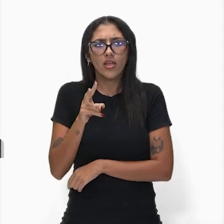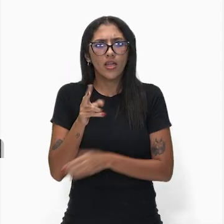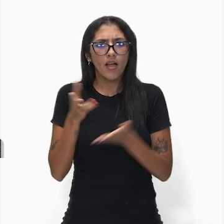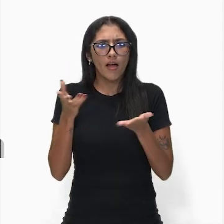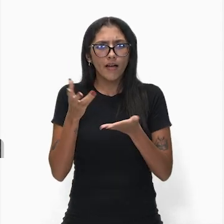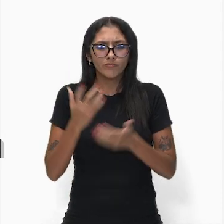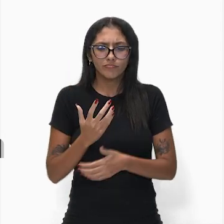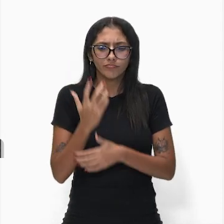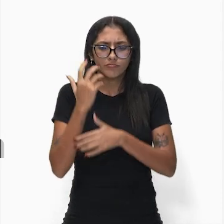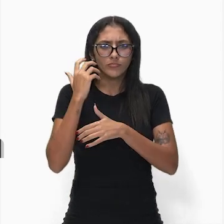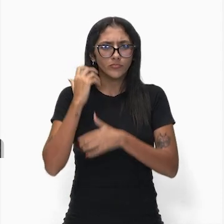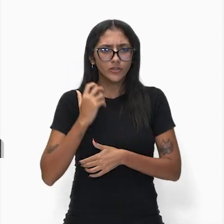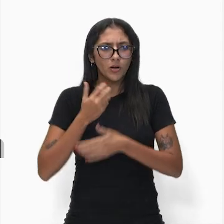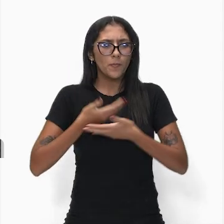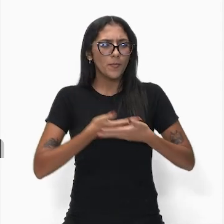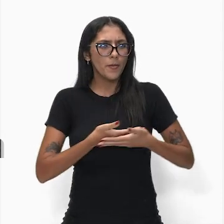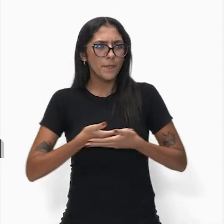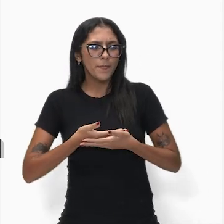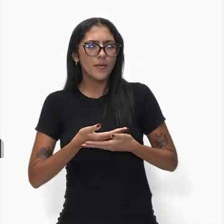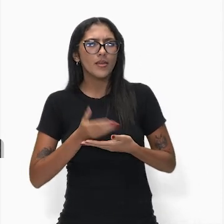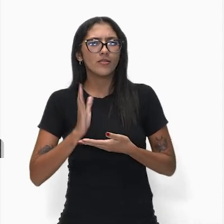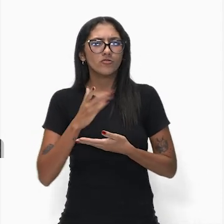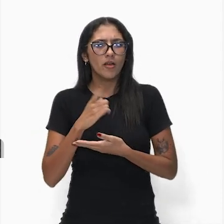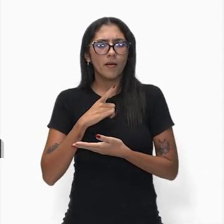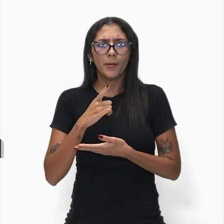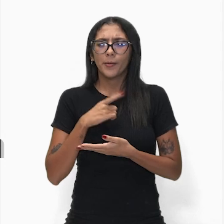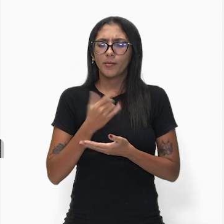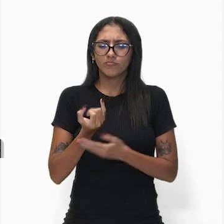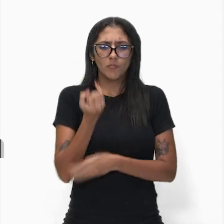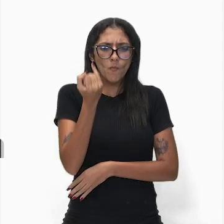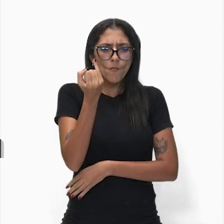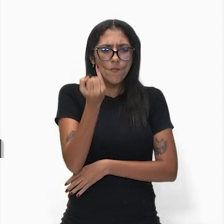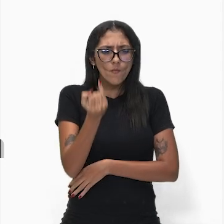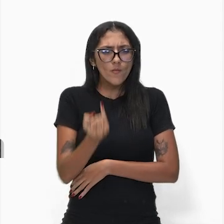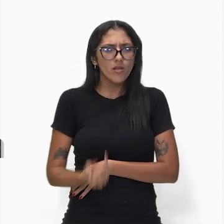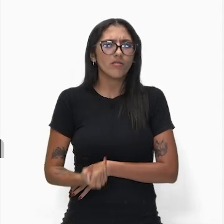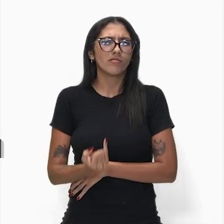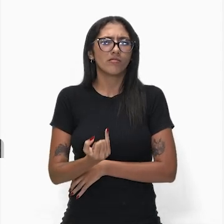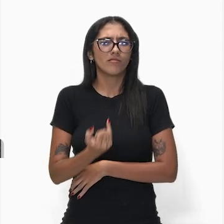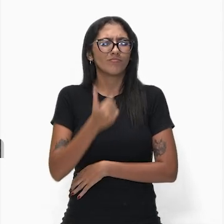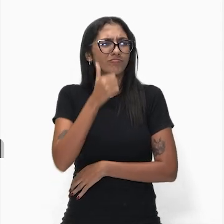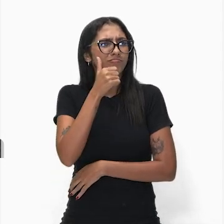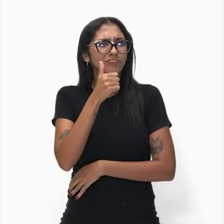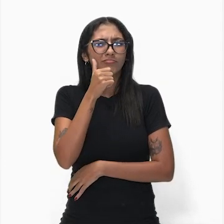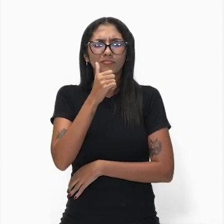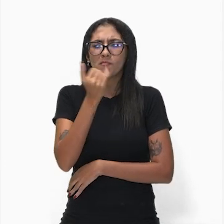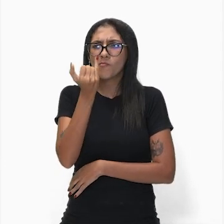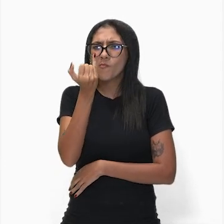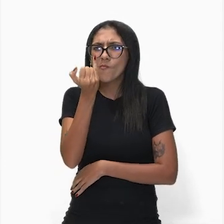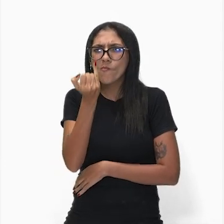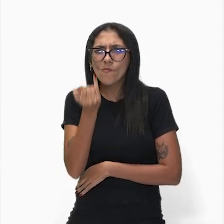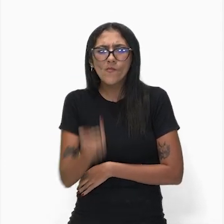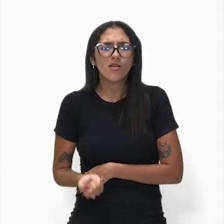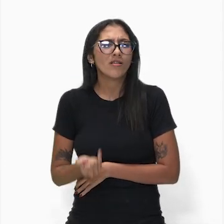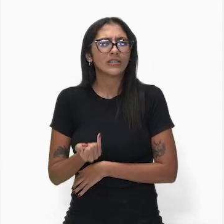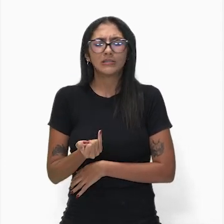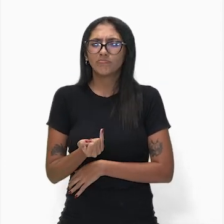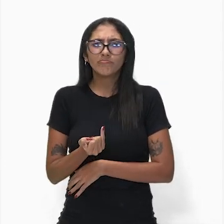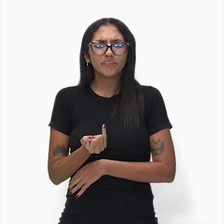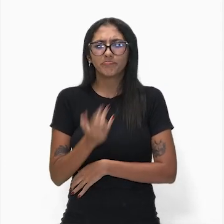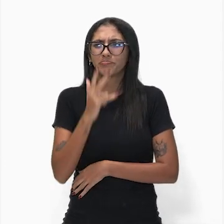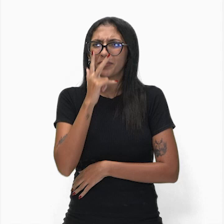colo e que agora a trazia tão magra que nem uma